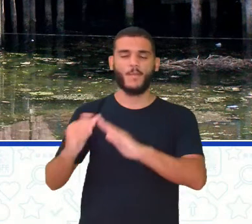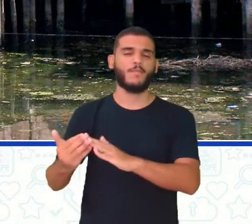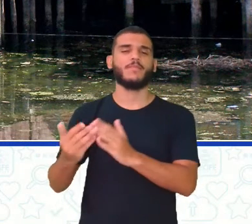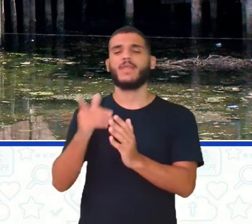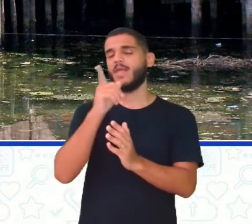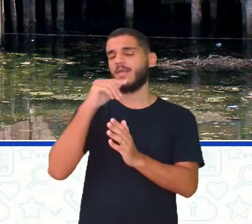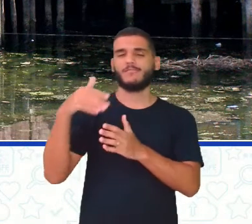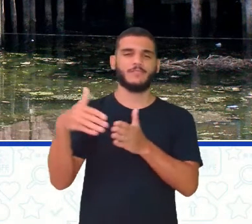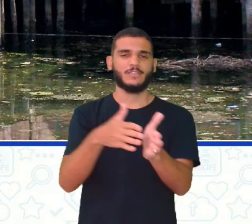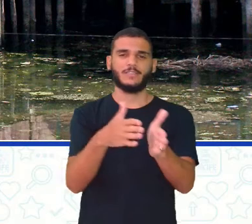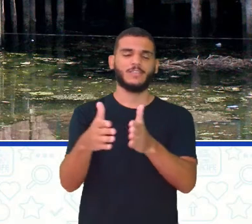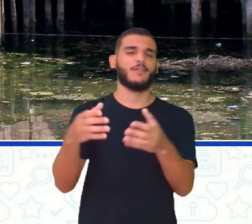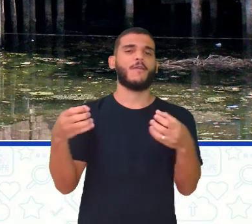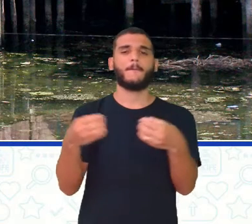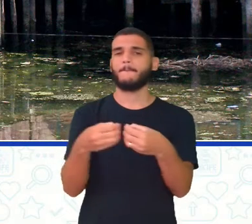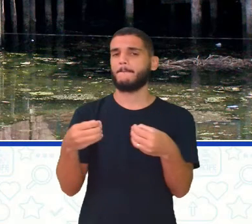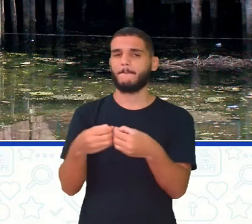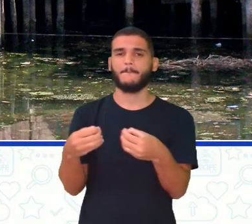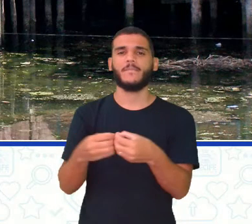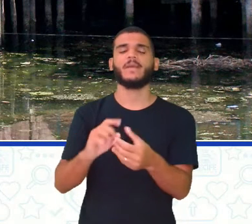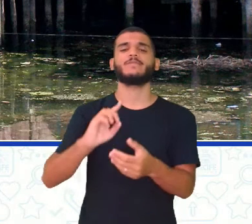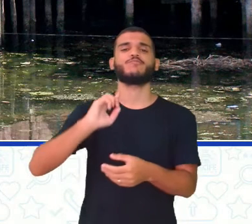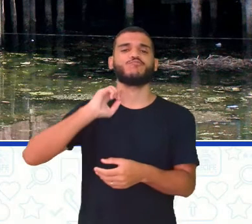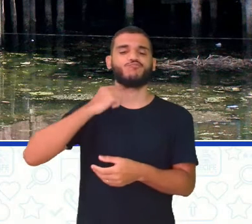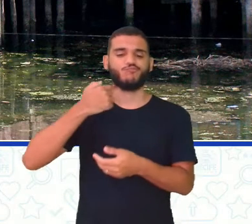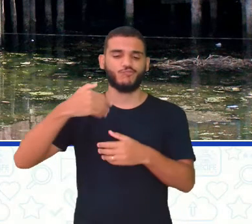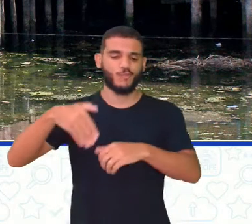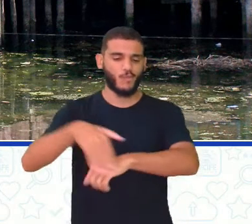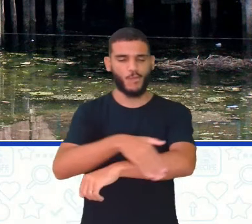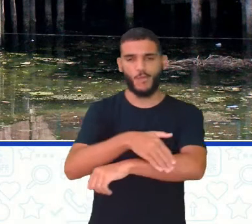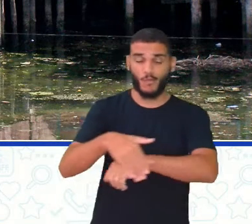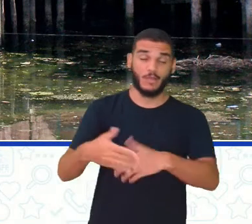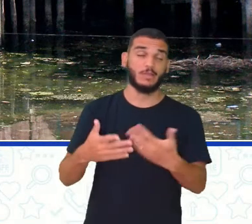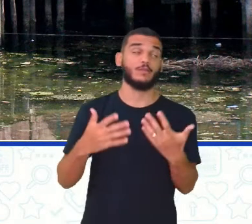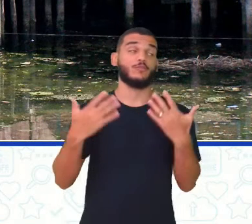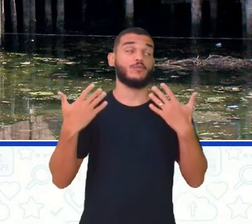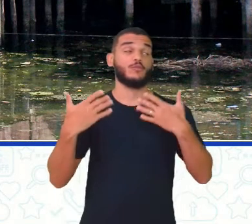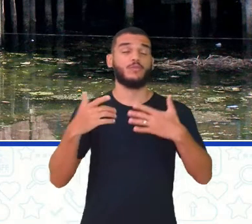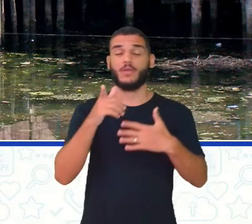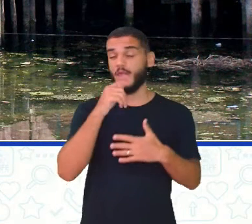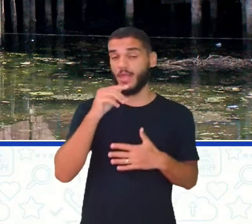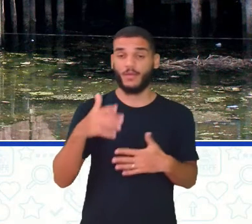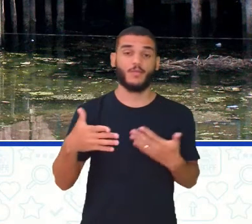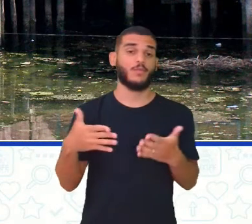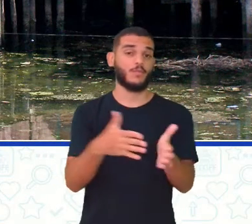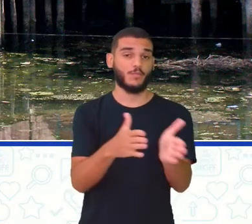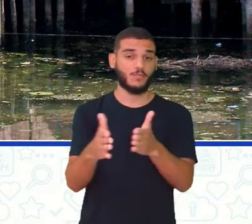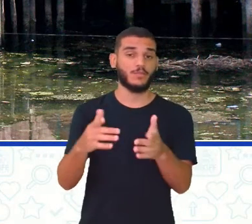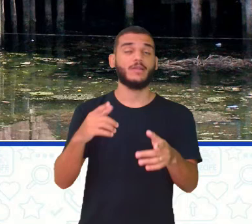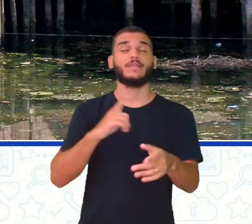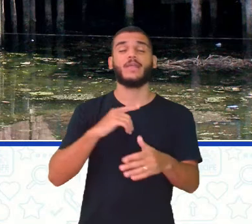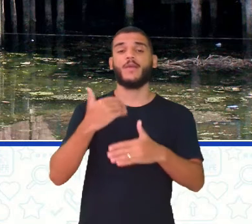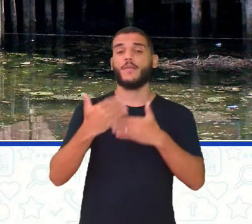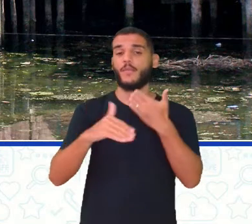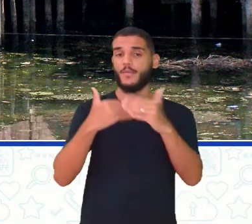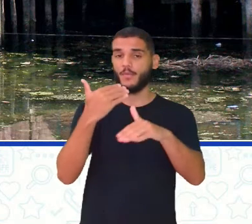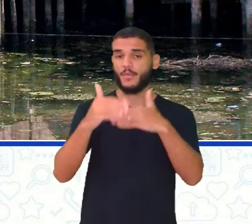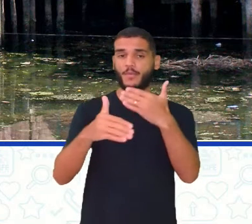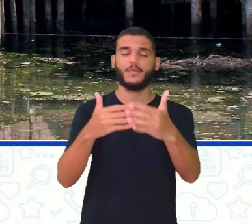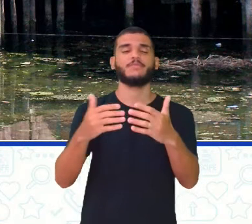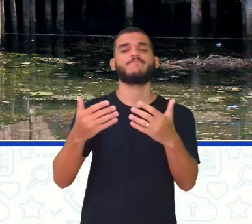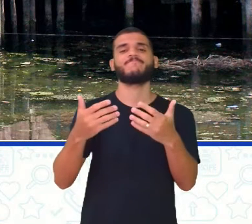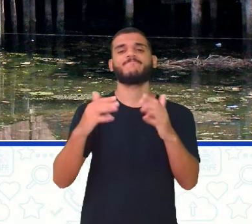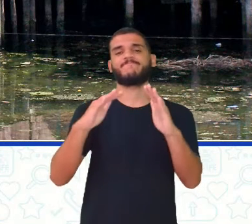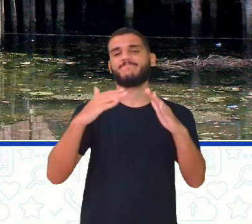ribeirinhas, próximos a canais, a rios, né, e tudo mais. E por conta desse desenvolvimento dentro das